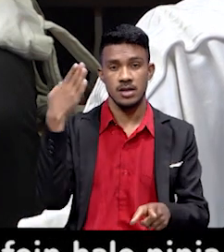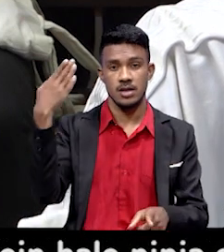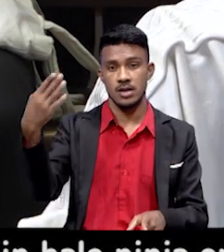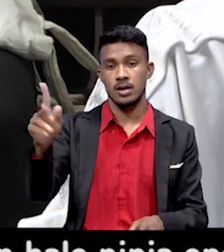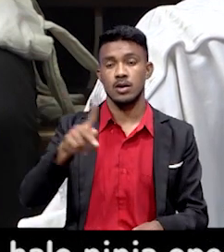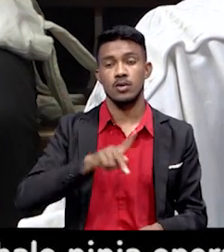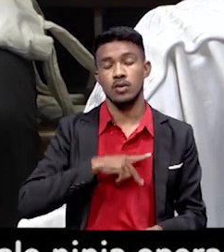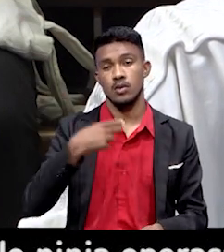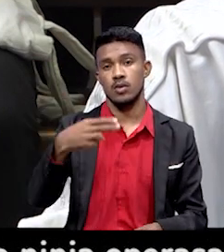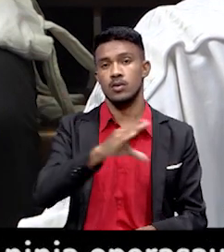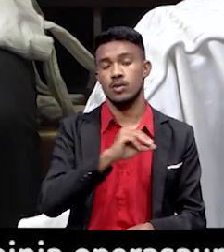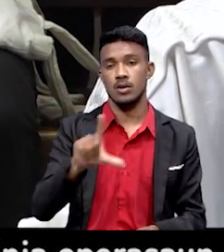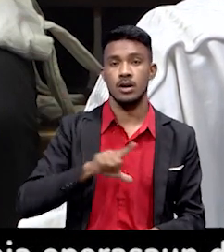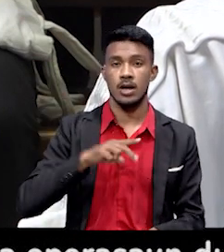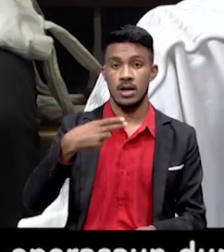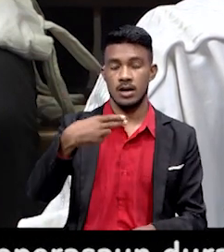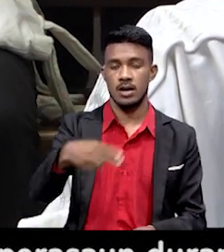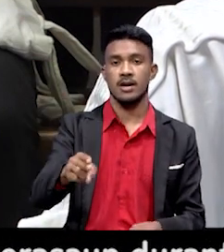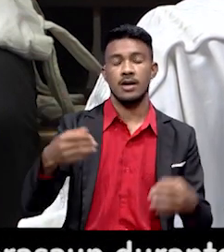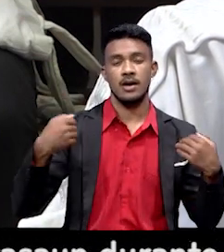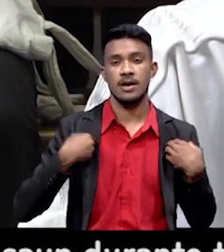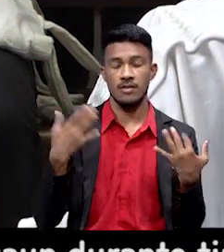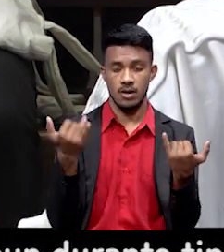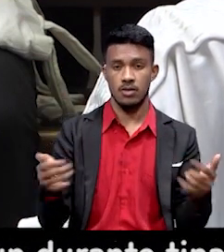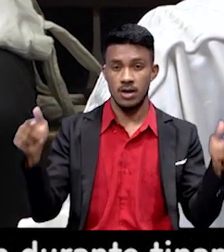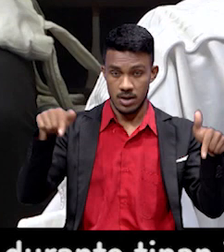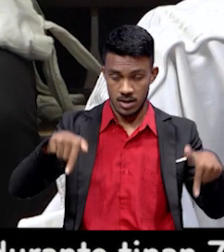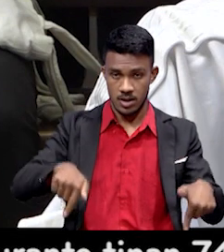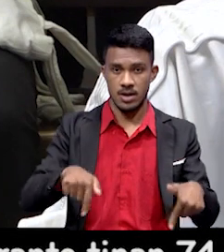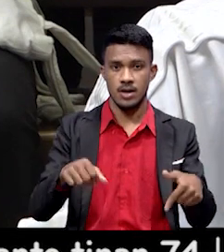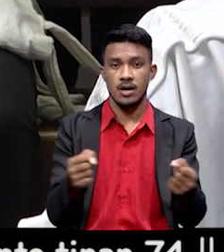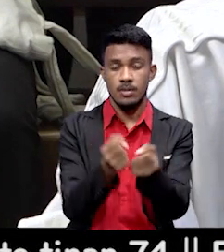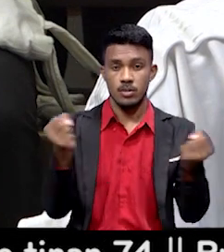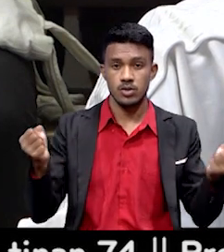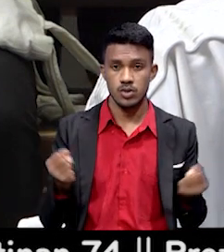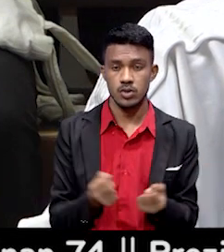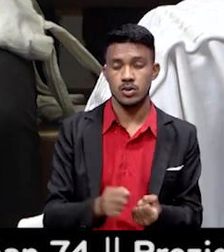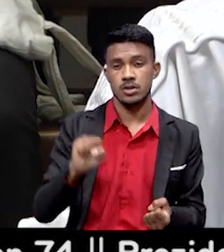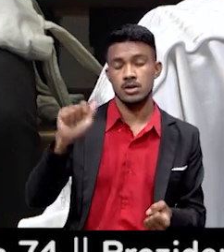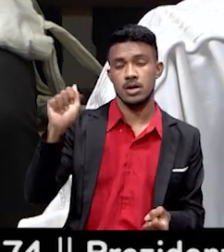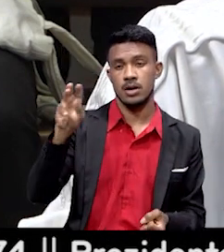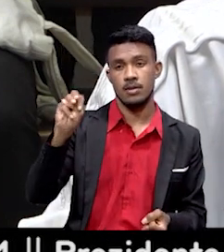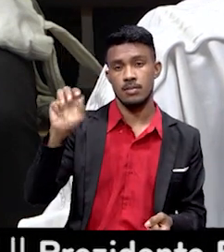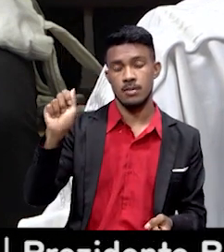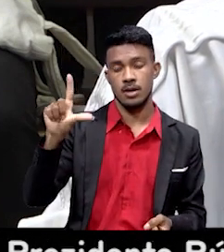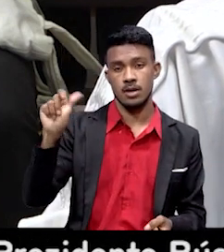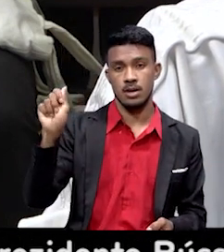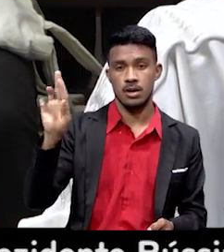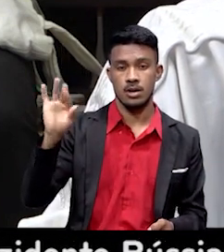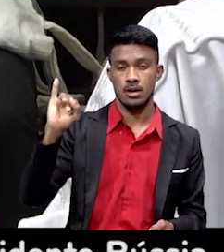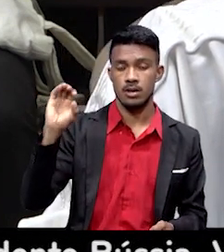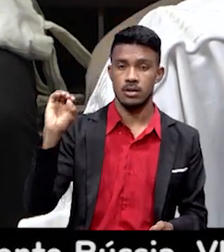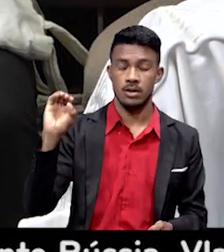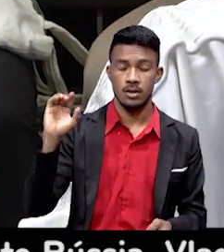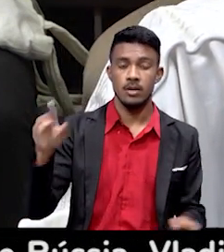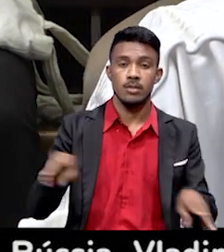ia Lahanen, incluído agora, ia acontece ia suku, ia município Bacau, ia suku Samalari. Tamane, itahare, ba problema siran